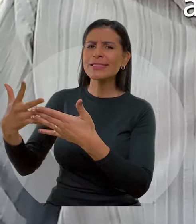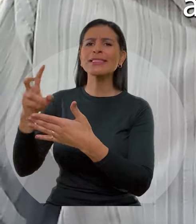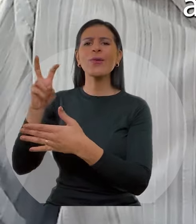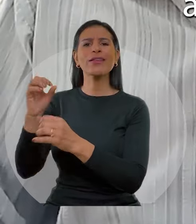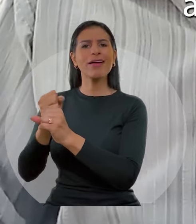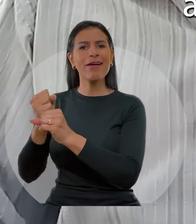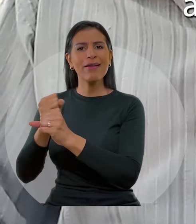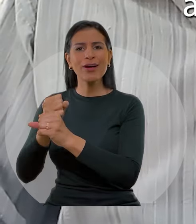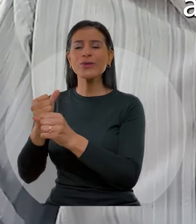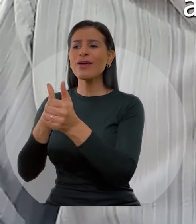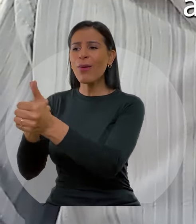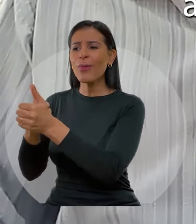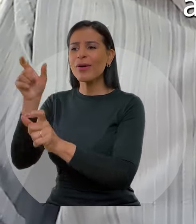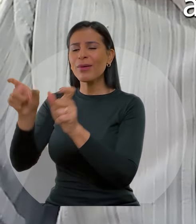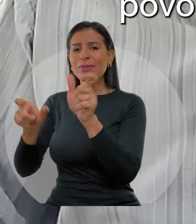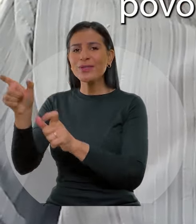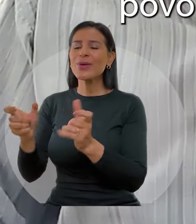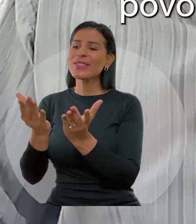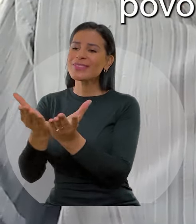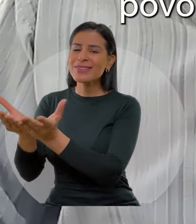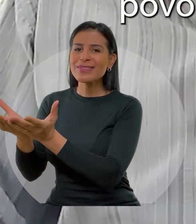já existe há 50 anos,